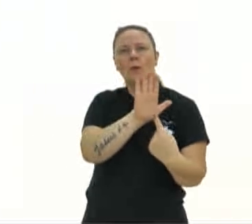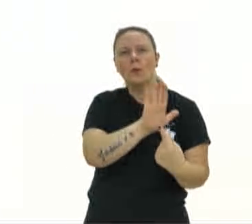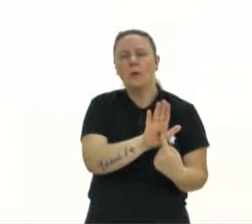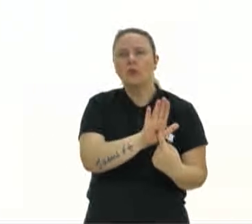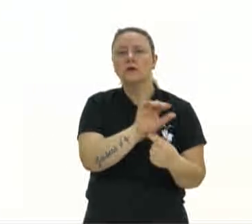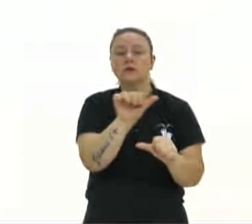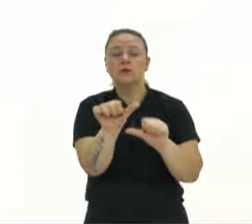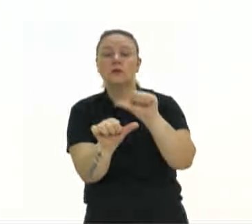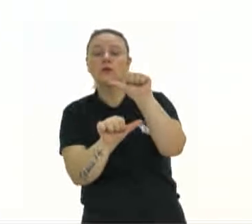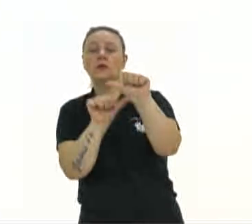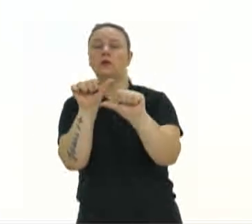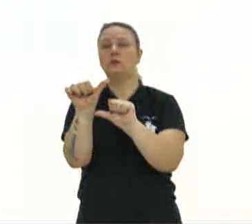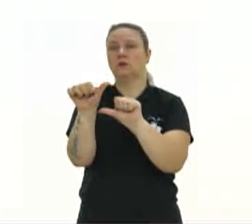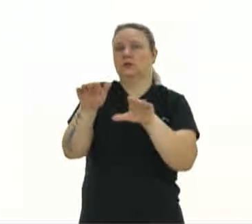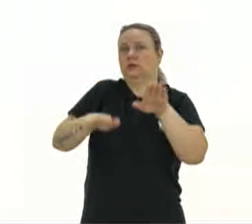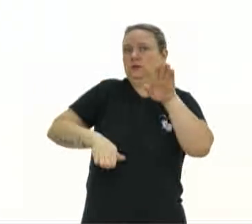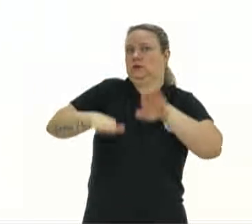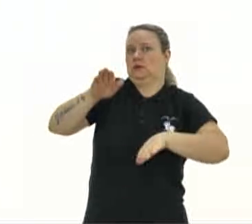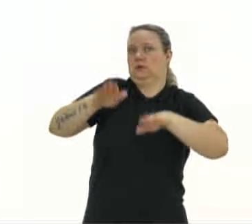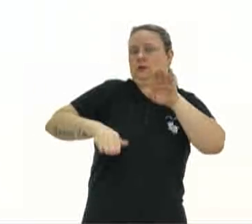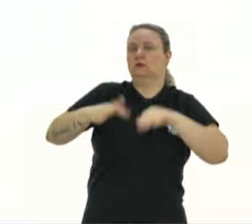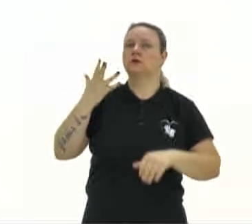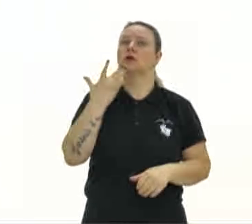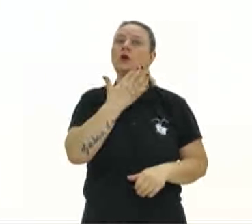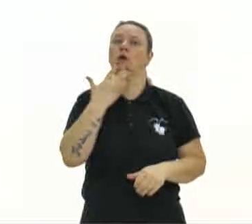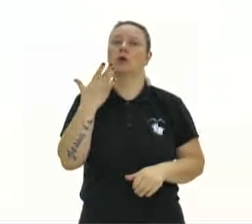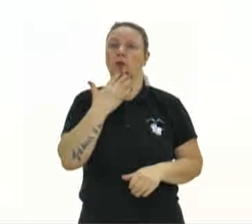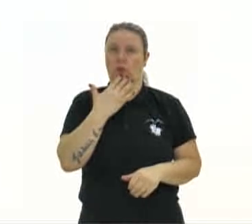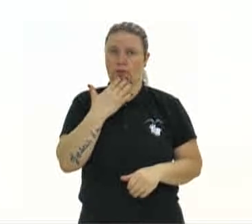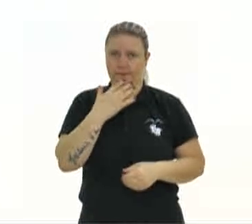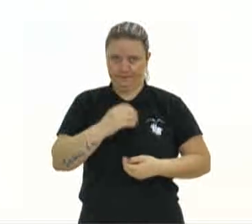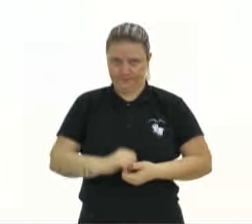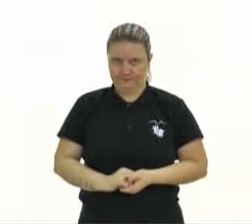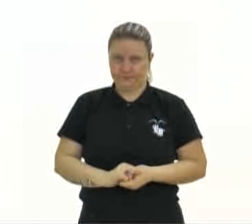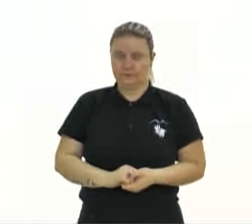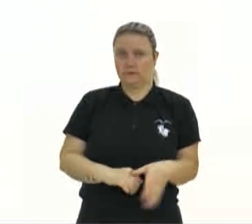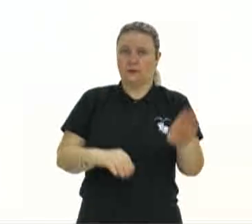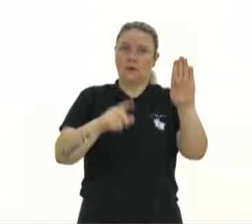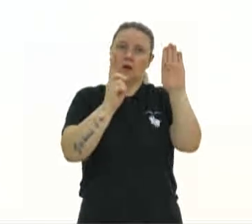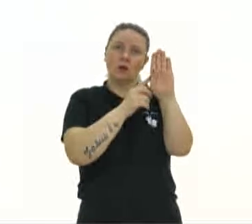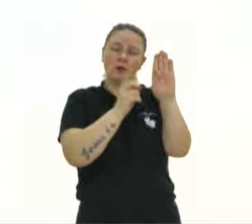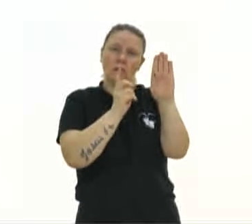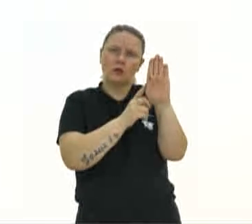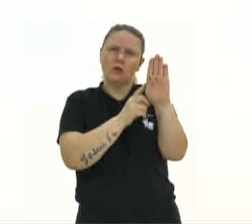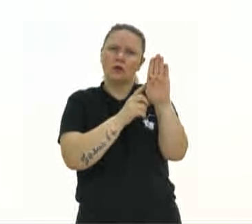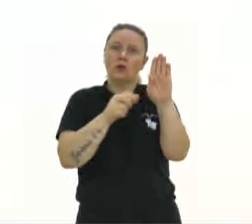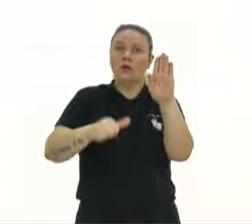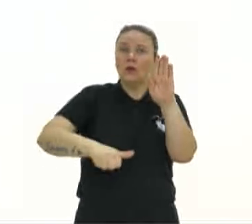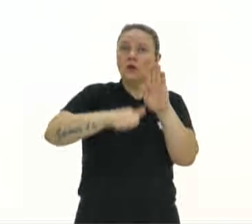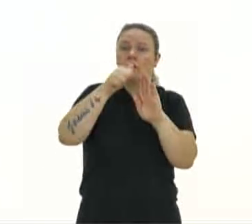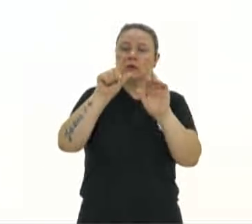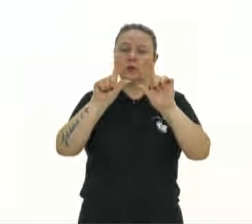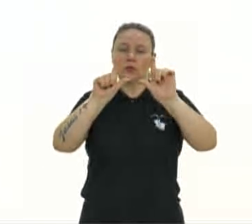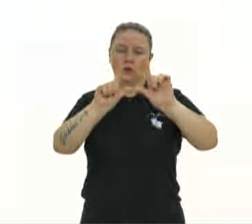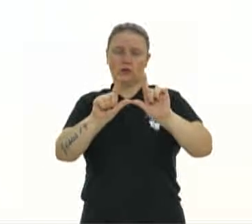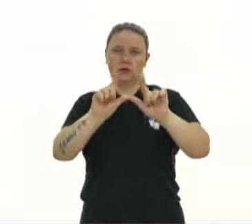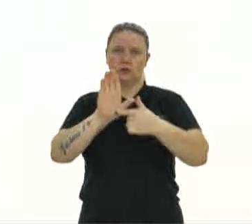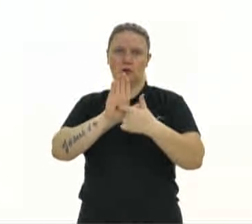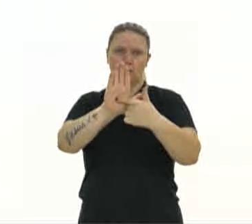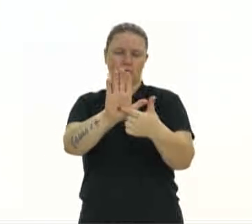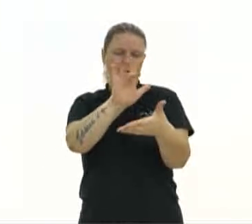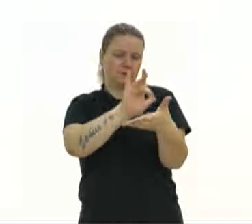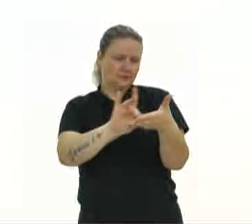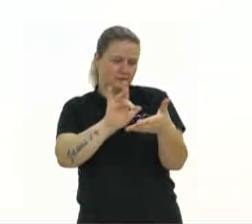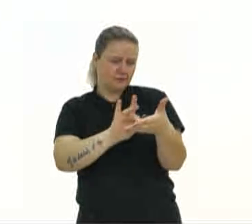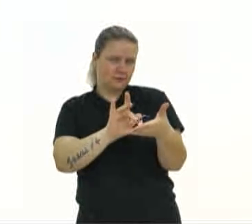de acordo com a cor do guia. Agora sobre a letra B. O primeiro ícone apresenta um celular com